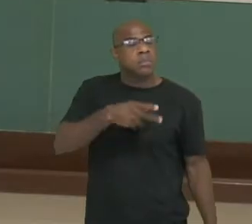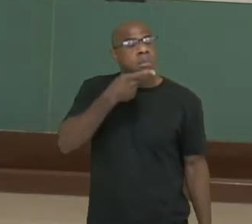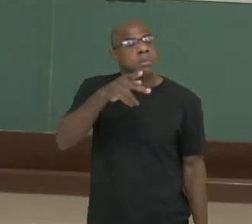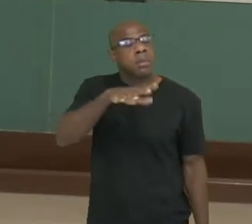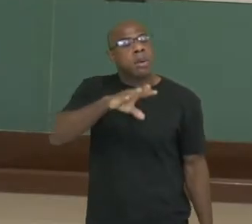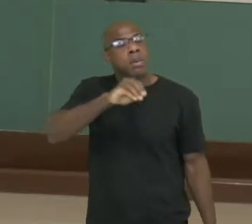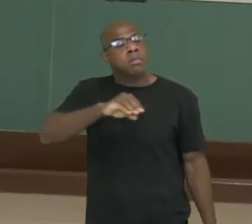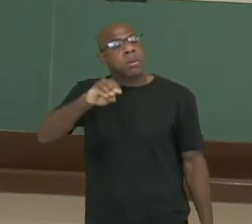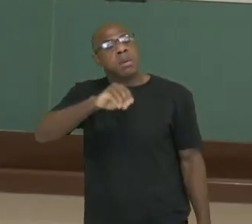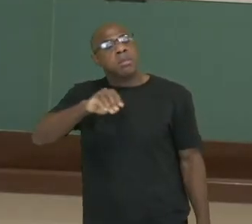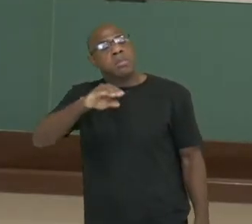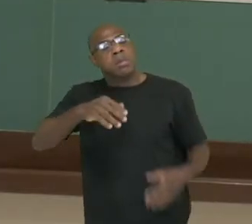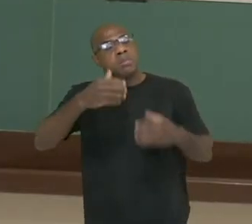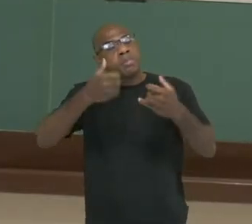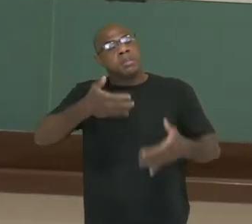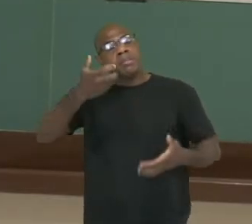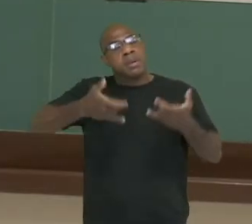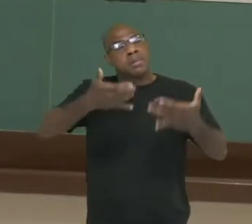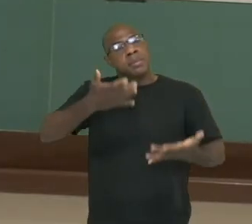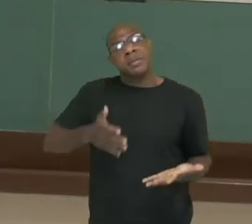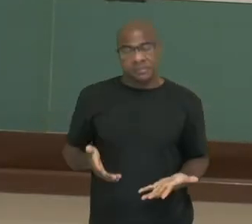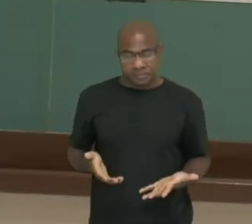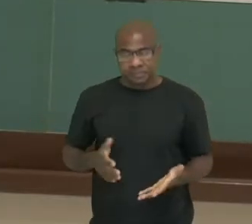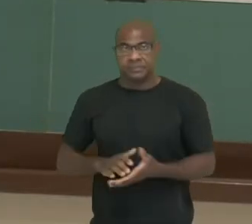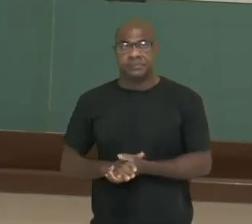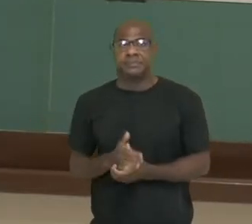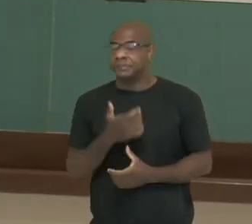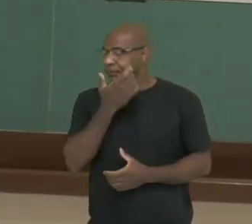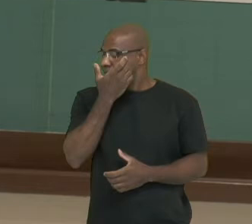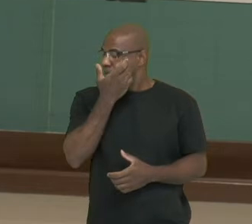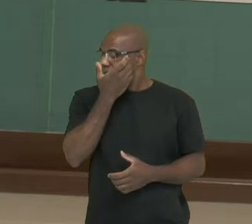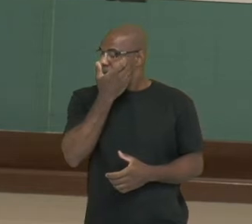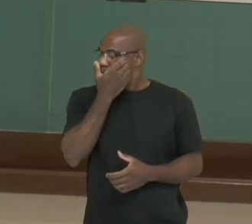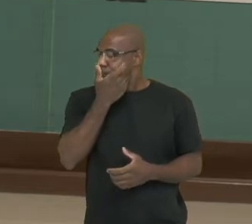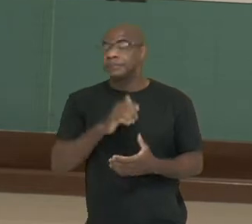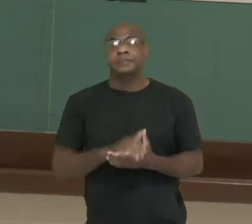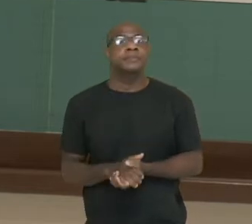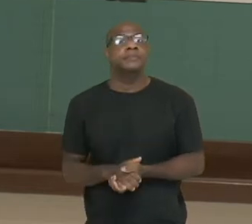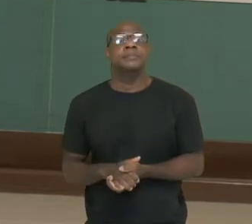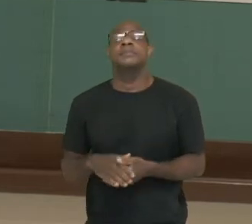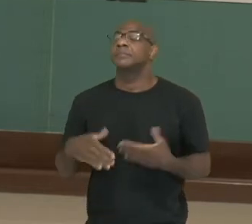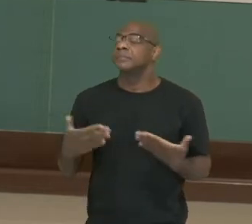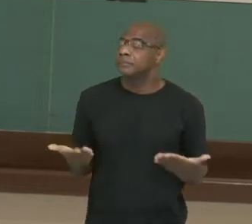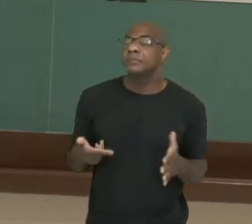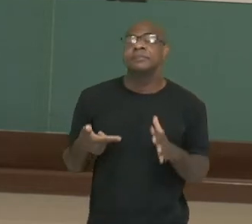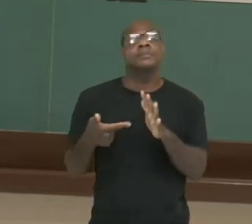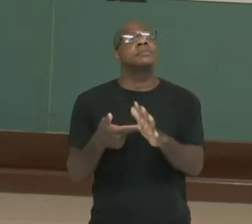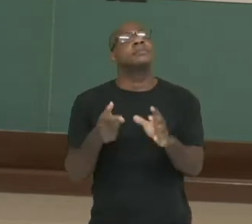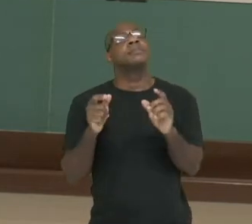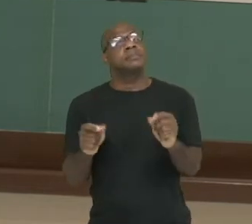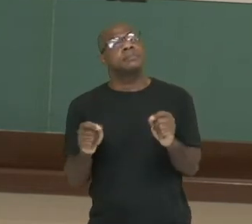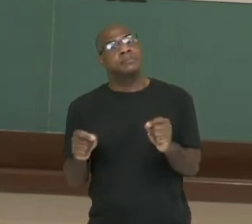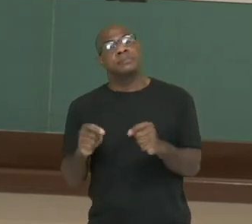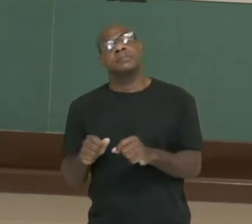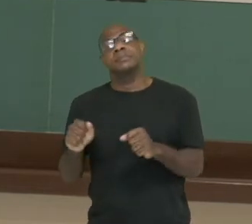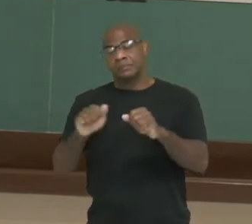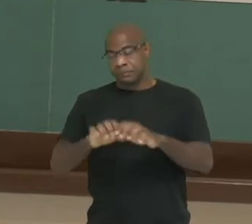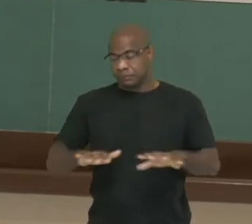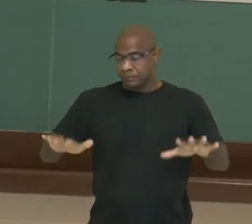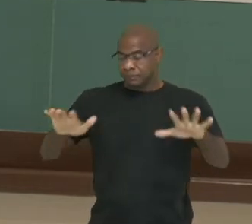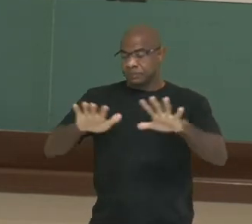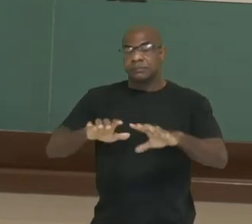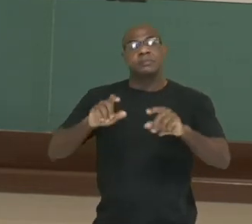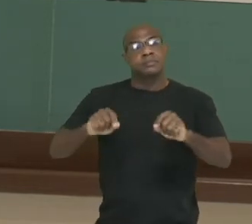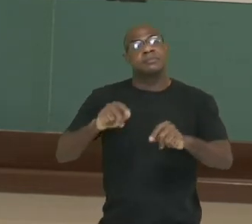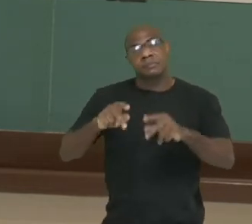formas. Daqui a pouquinho a gente vai ver os tipos de distanciamento, tá bom? Isso traz o distanciamento da cena dramática, fazendo com que